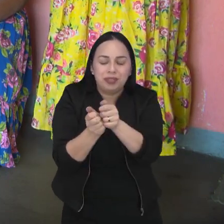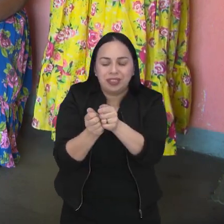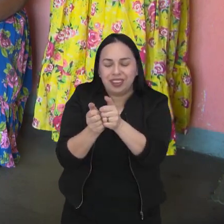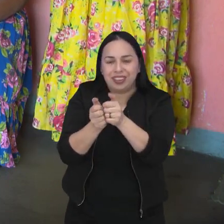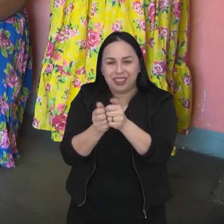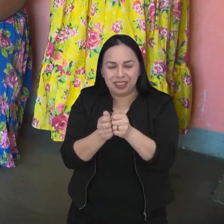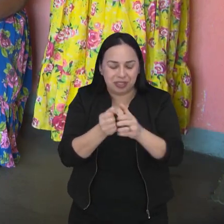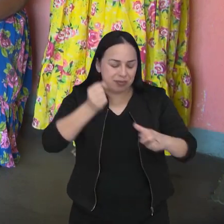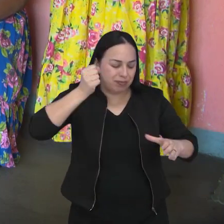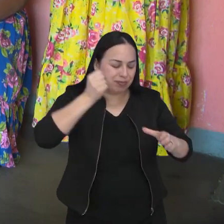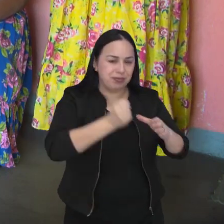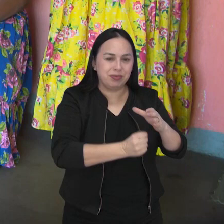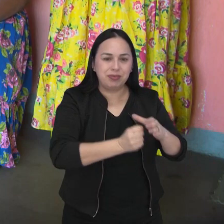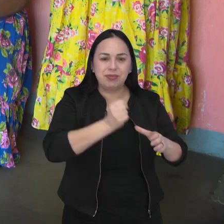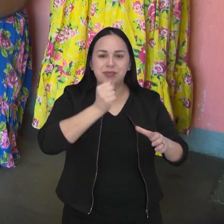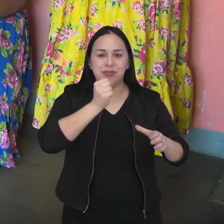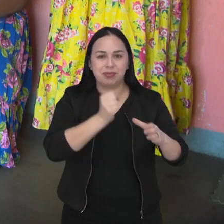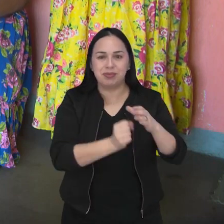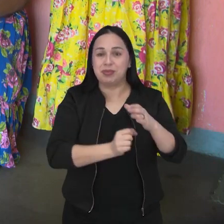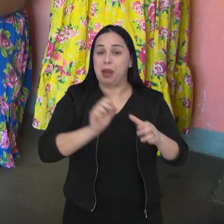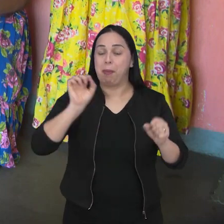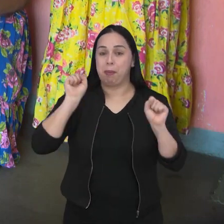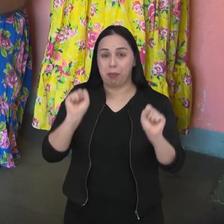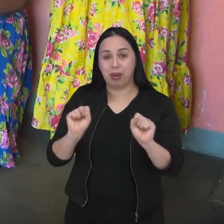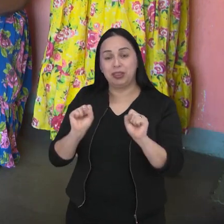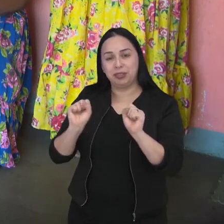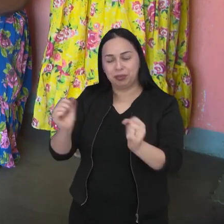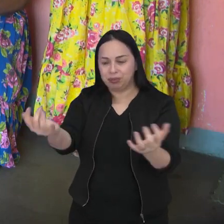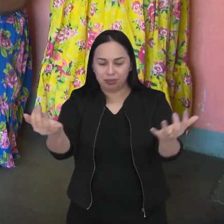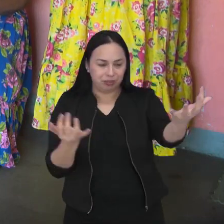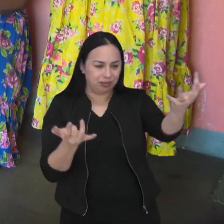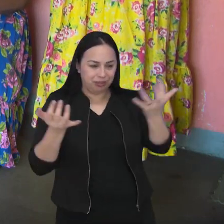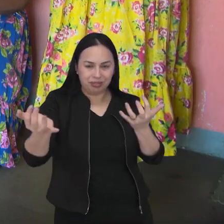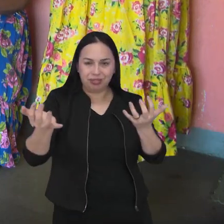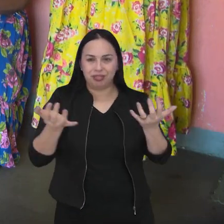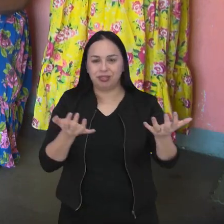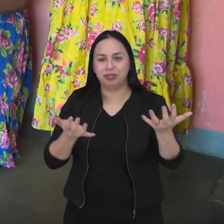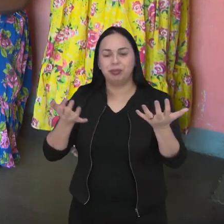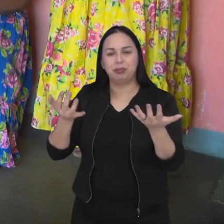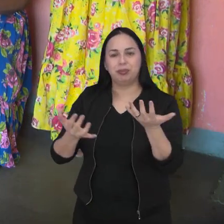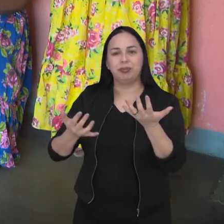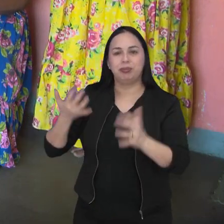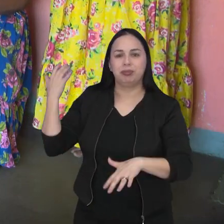pode vir que tá na mão. Passou. Quem quiser paçoca, oi, pode vir que tá na